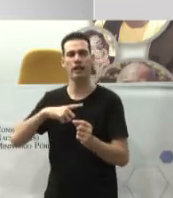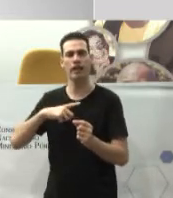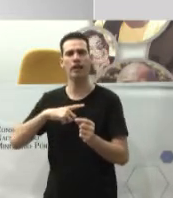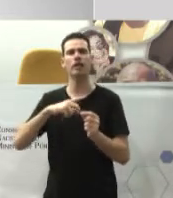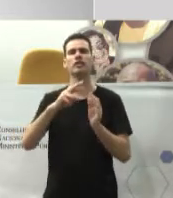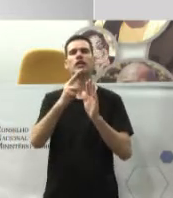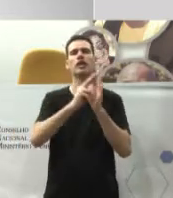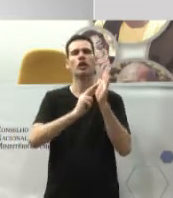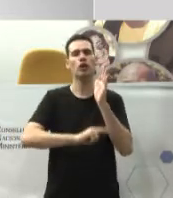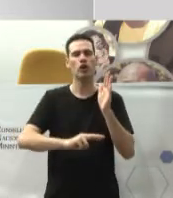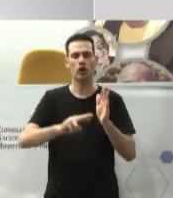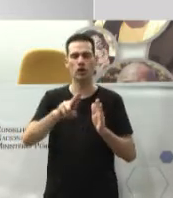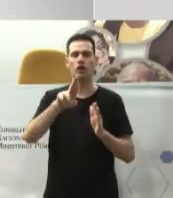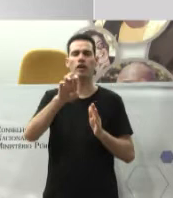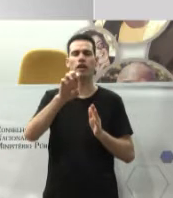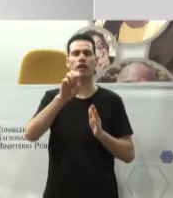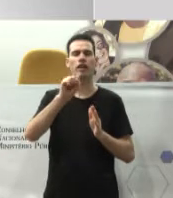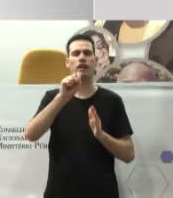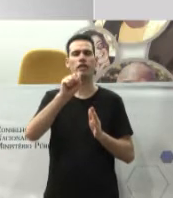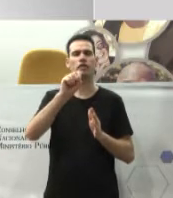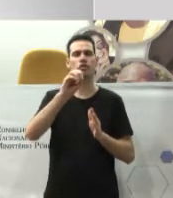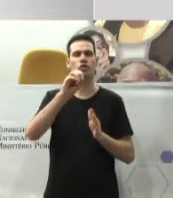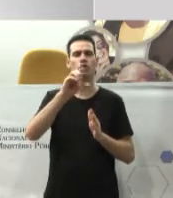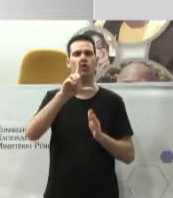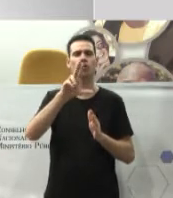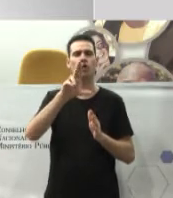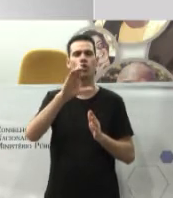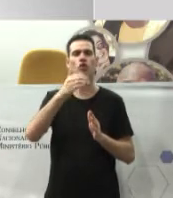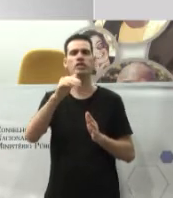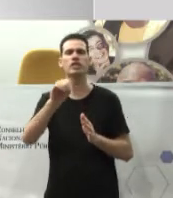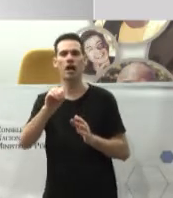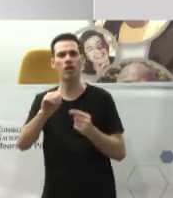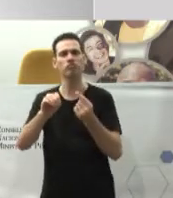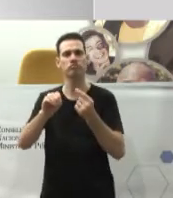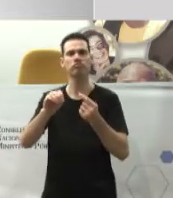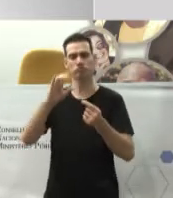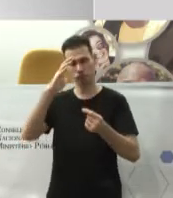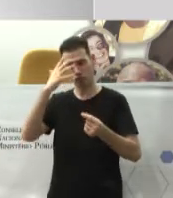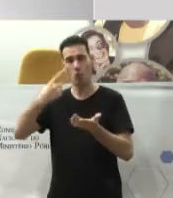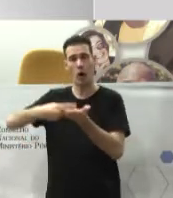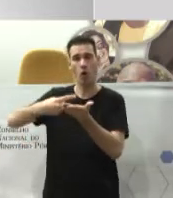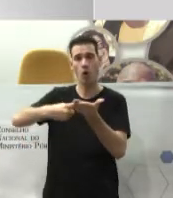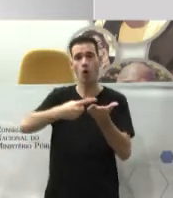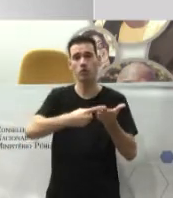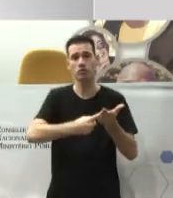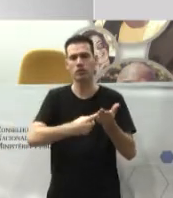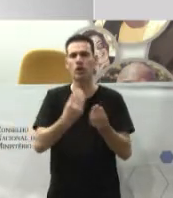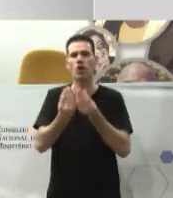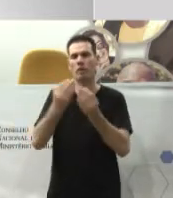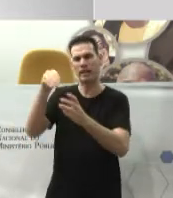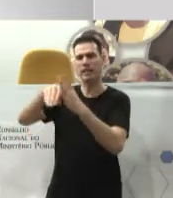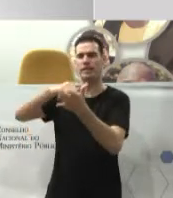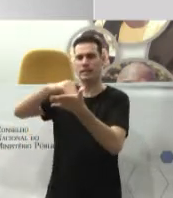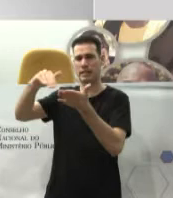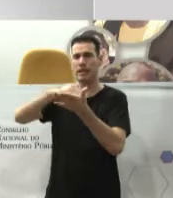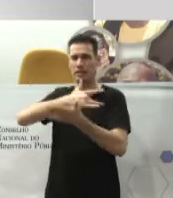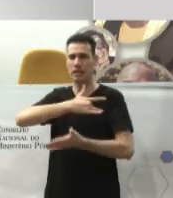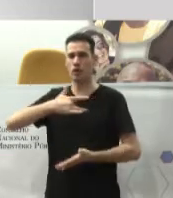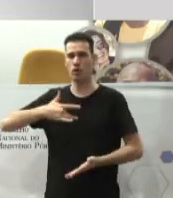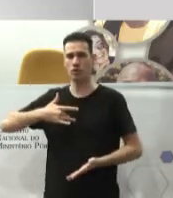resolução administrativa concreta. Fazem parte do NAIS. Ele funciona dentro da Secretaria de